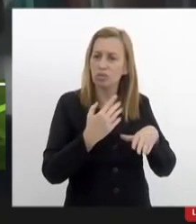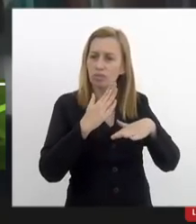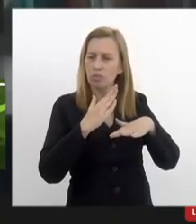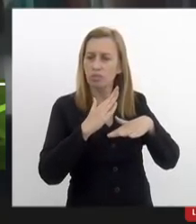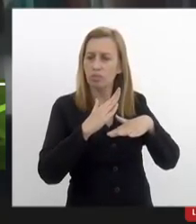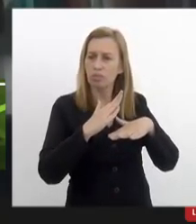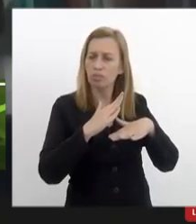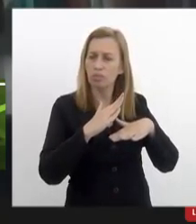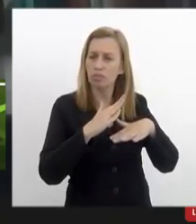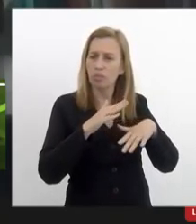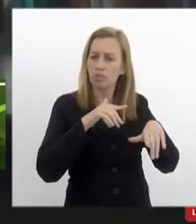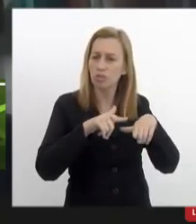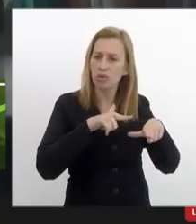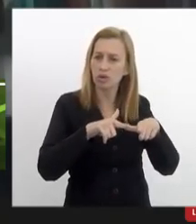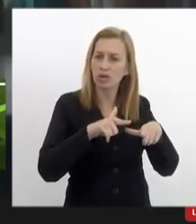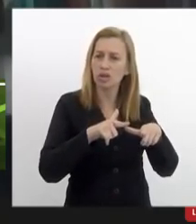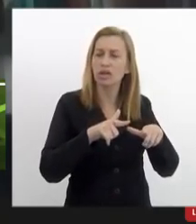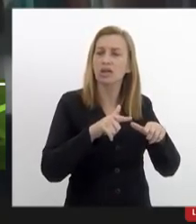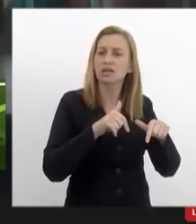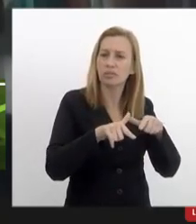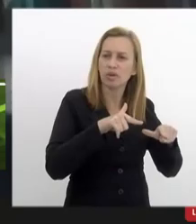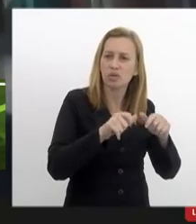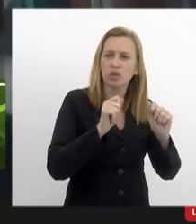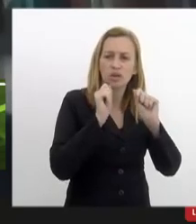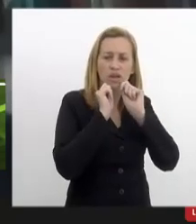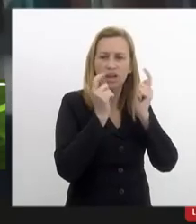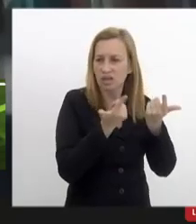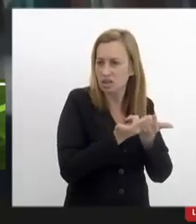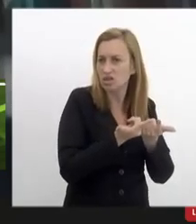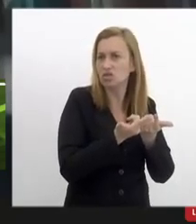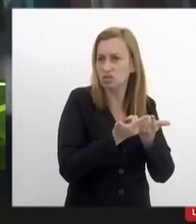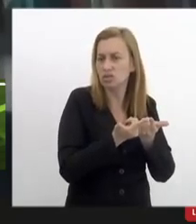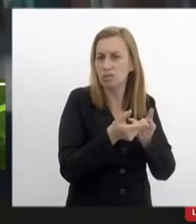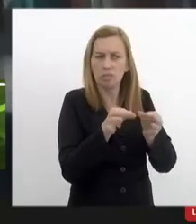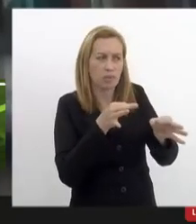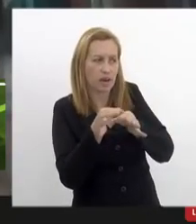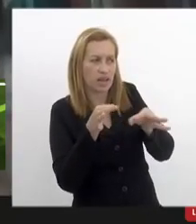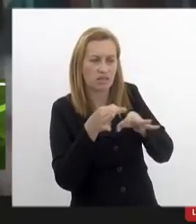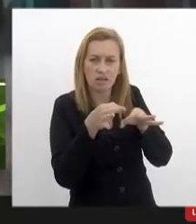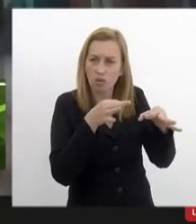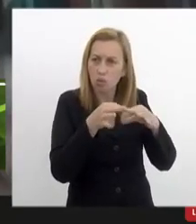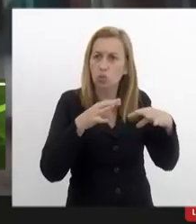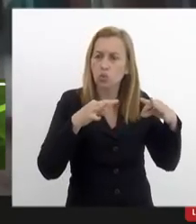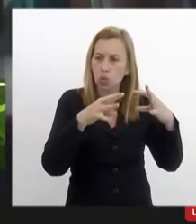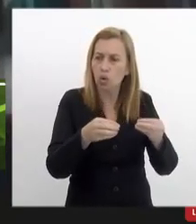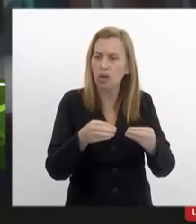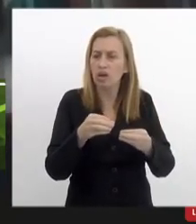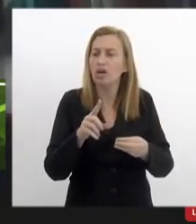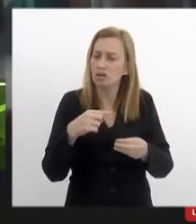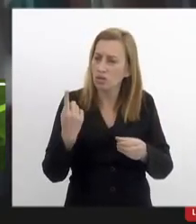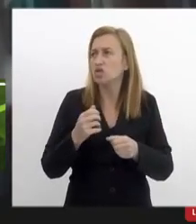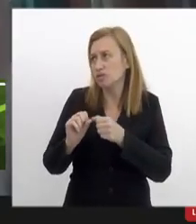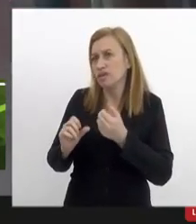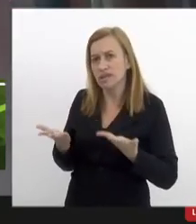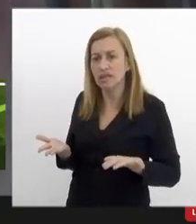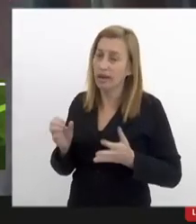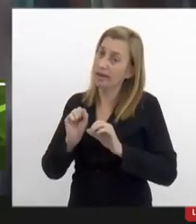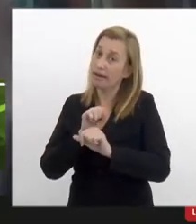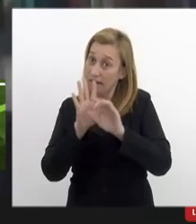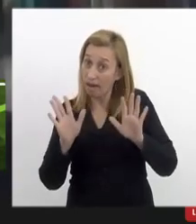de legislativo, né? O nosso trabalho de elaboração legislativa... a gente está fazendo.